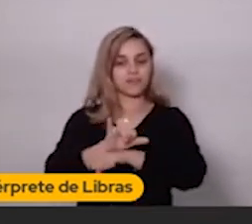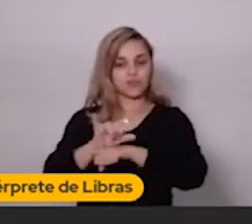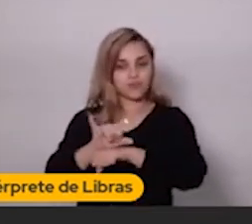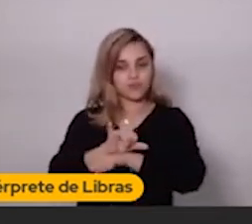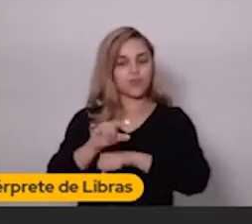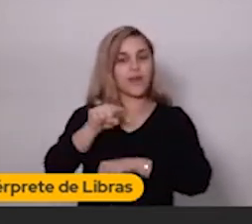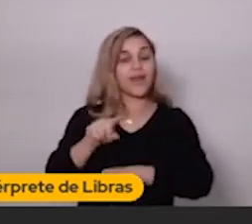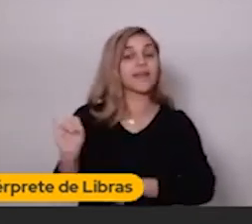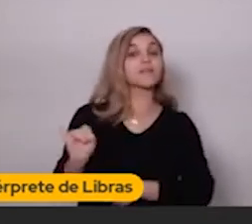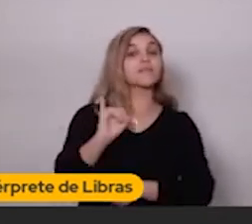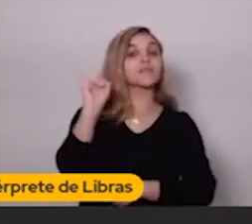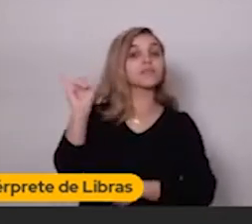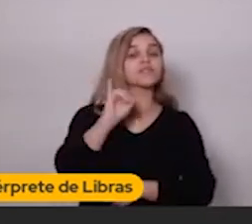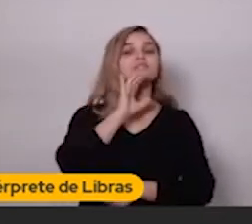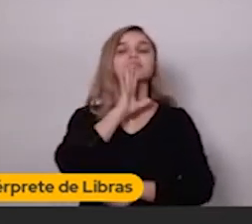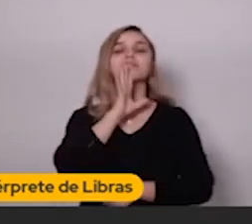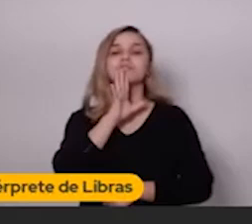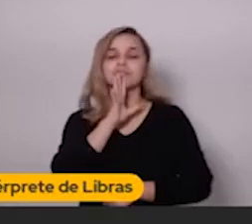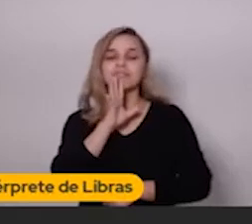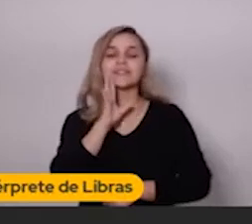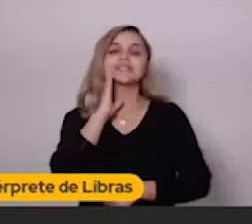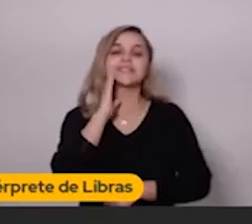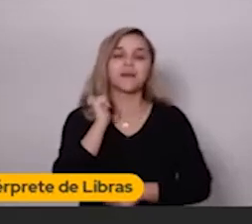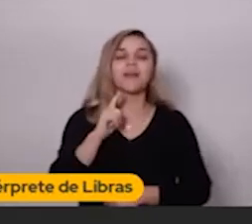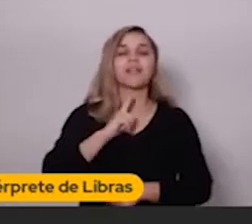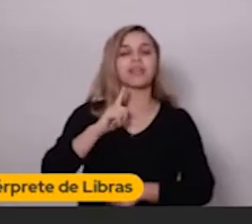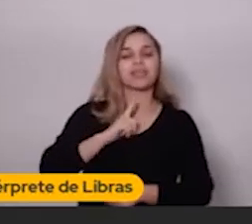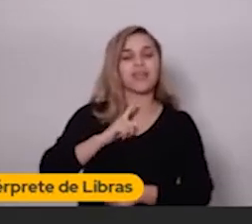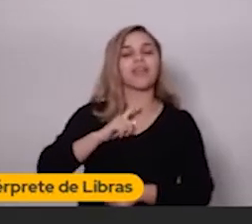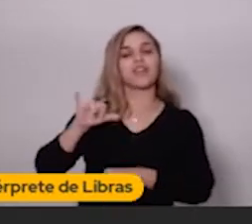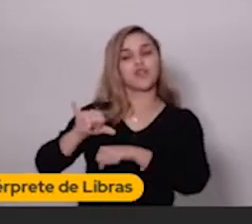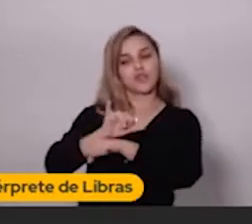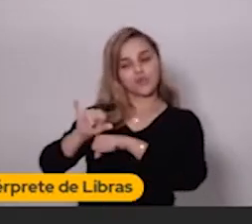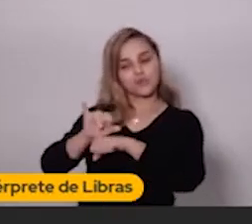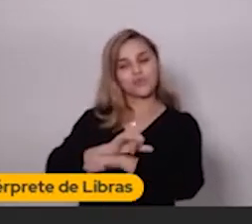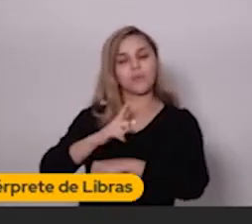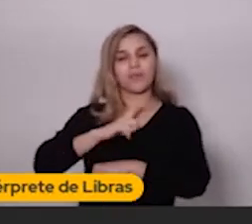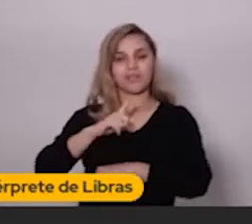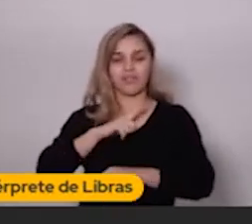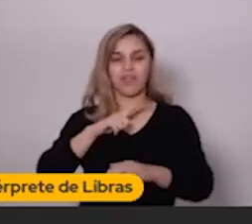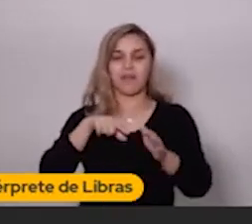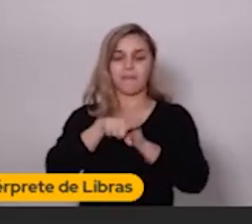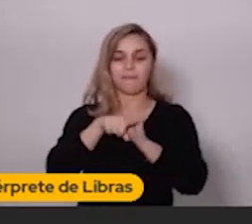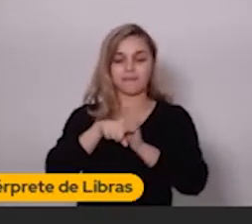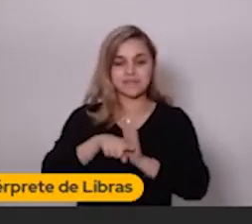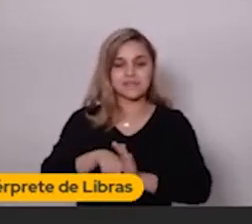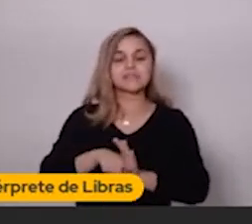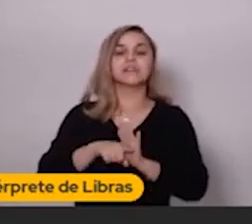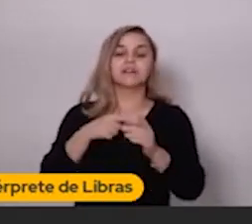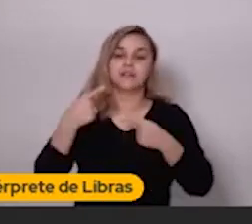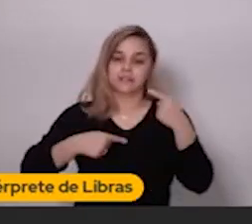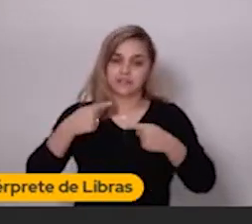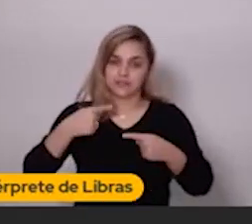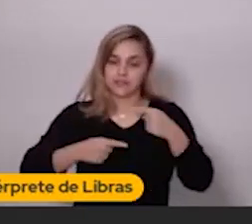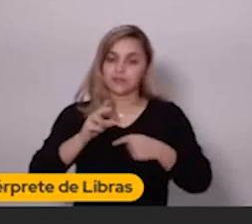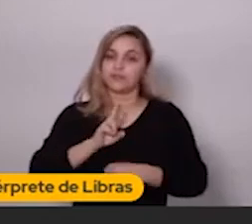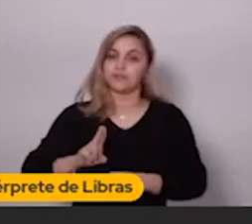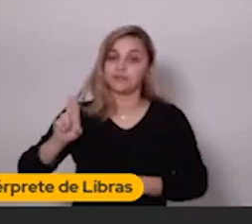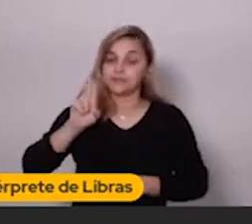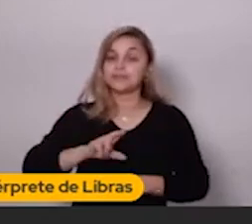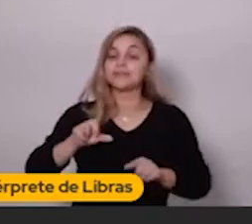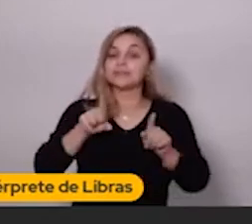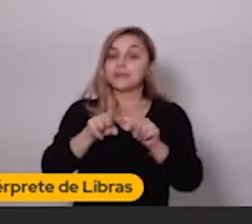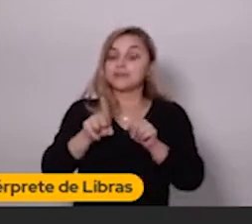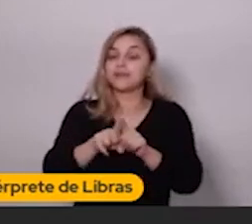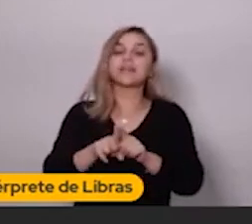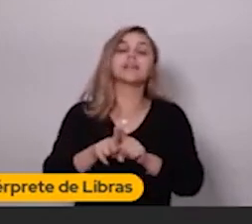super importante saber que, sim, né, o YouTube tem vários algoritmos que ajudam a aplicar essas políticas, só que eles, no final,